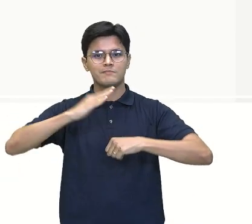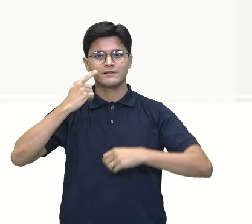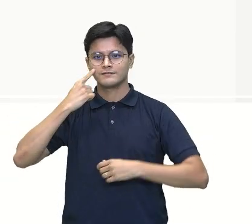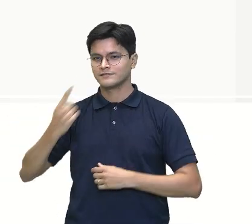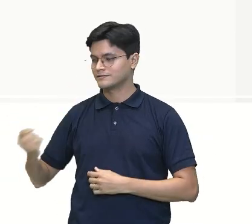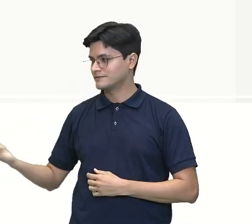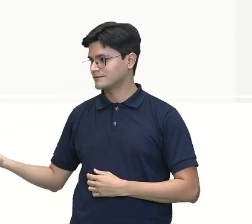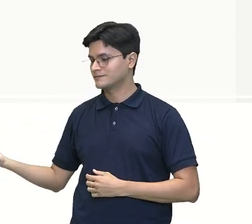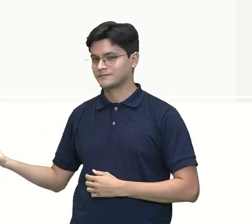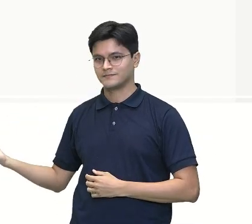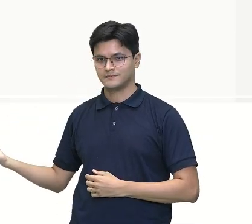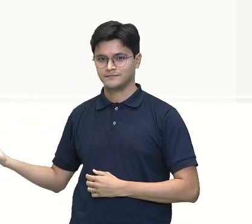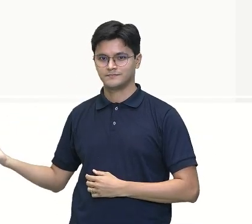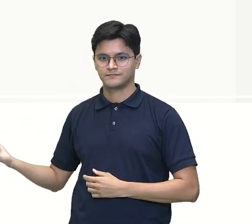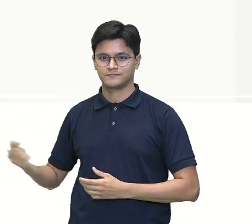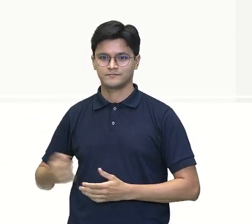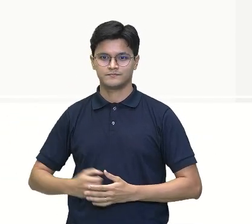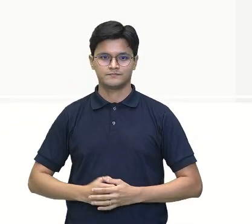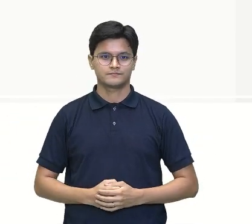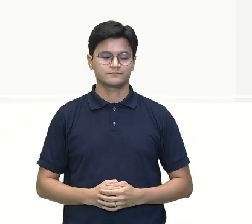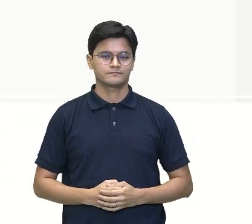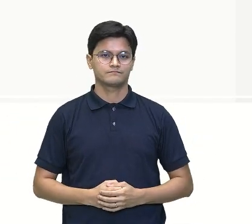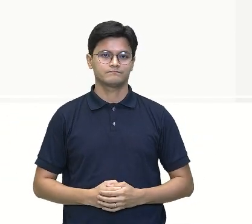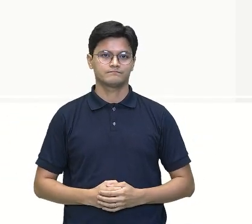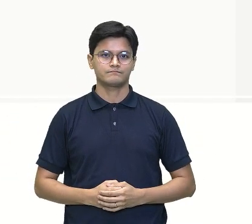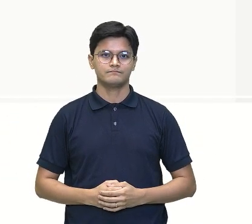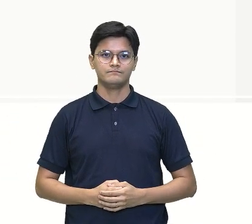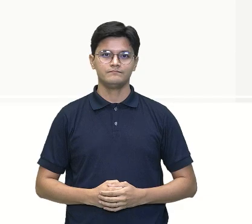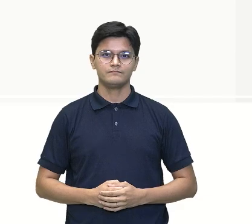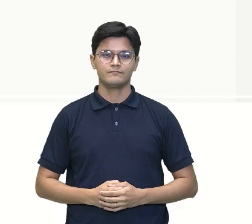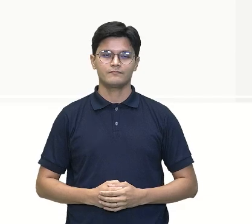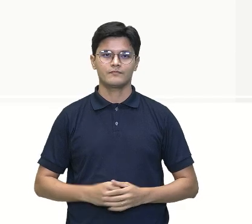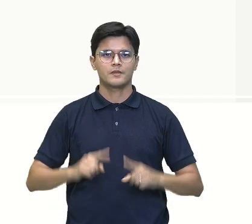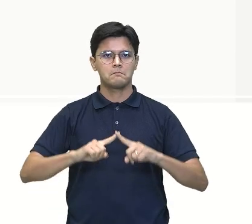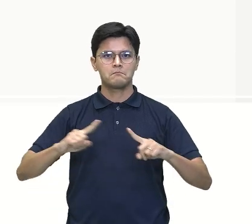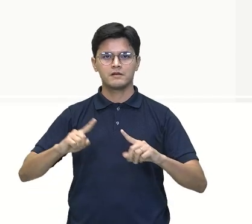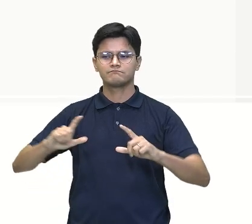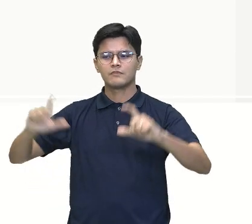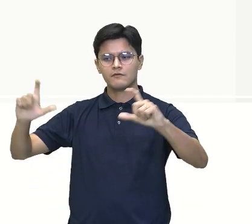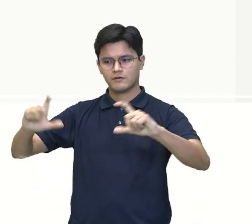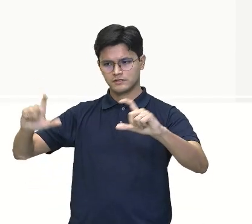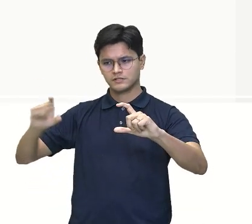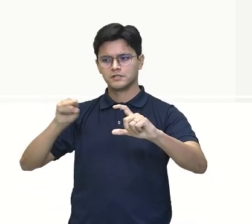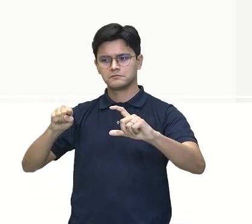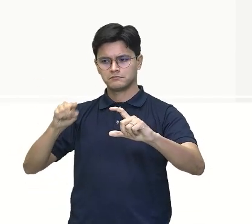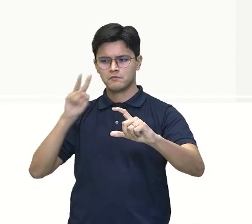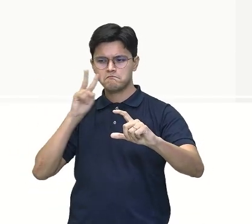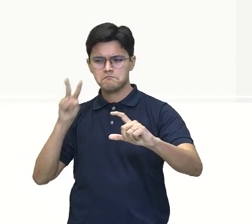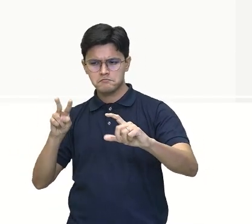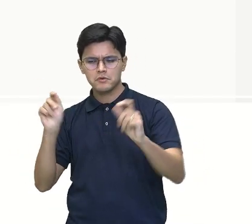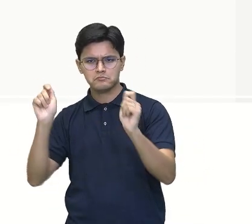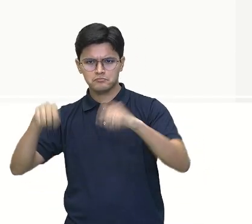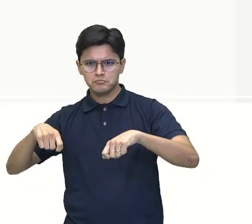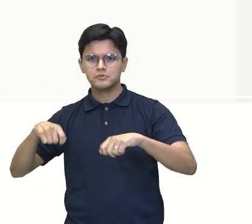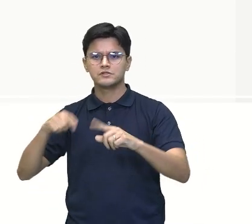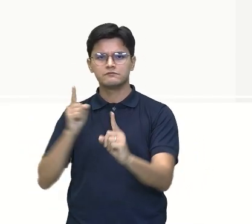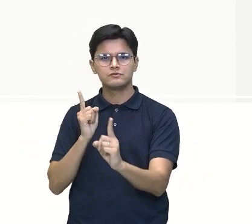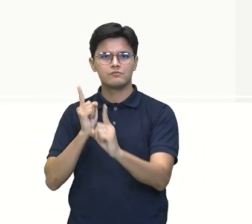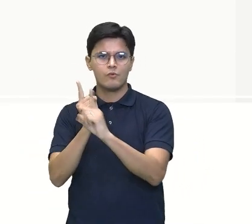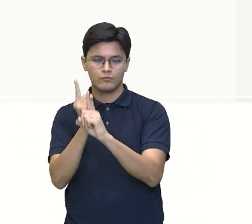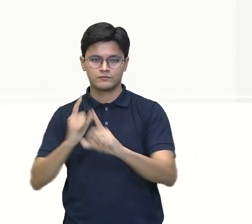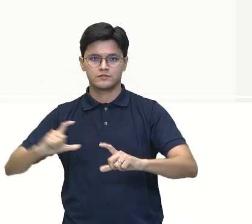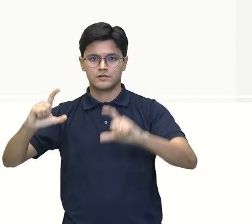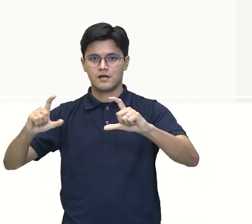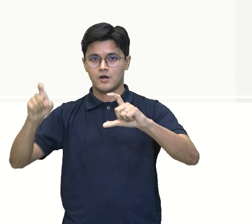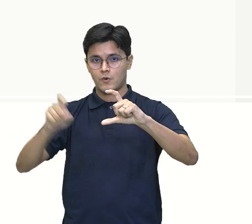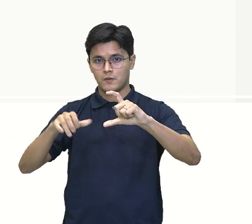forma. Mas, olhando a equação reduzida, você consegue obter as coordenadas do seu centro e também a medida